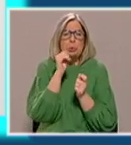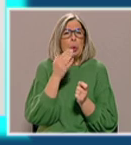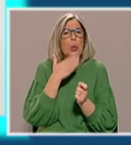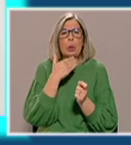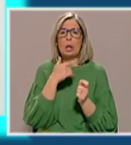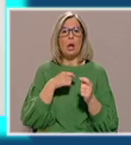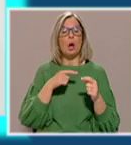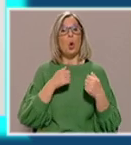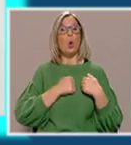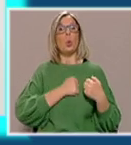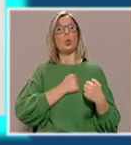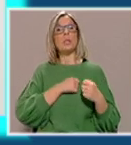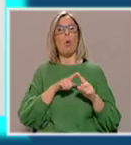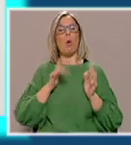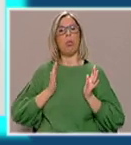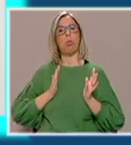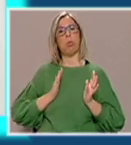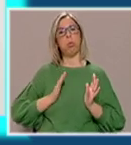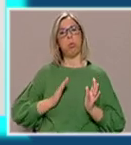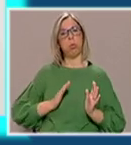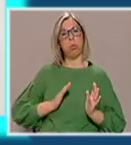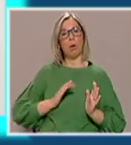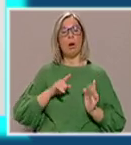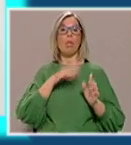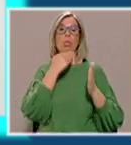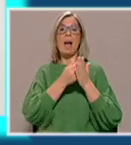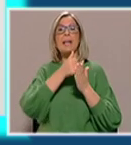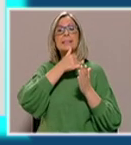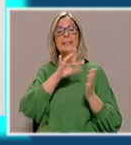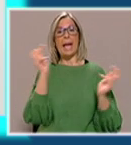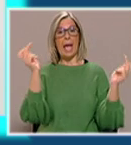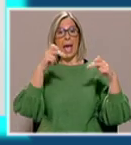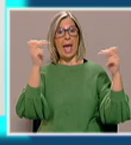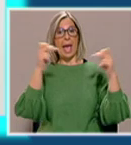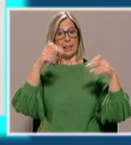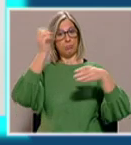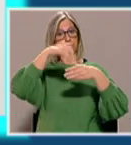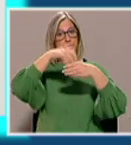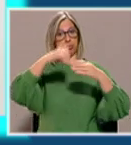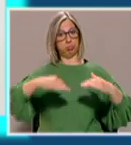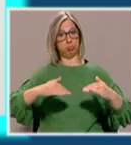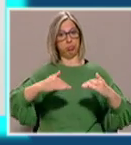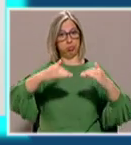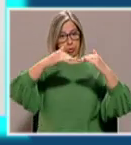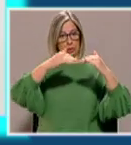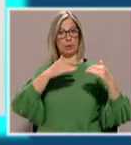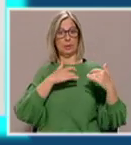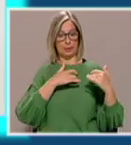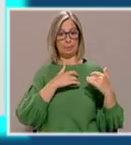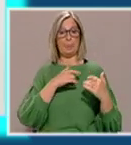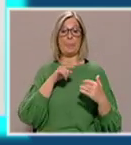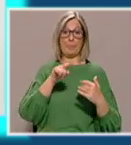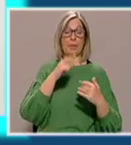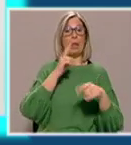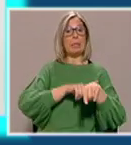nas aurículas. E o processo começa de novo. Ao tempo que passa desde que começa uma contração do músculo cardíaco